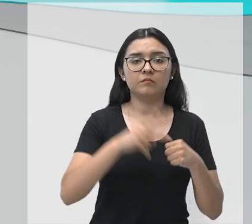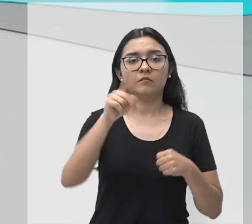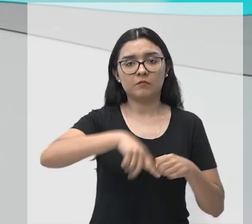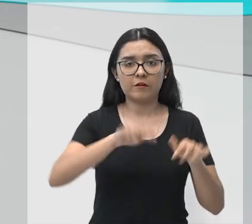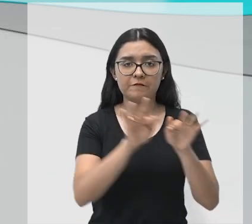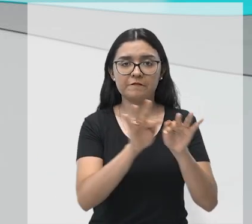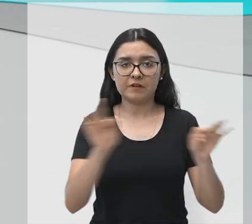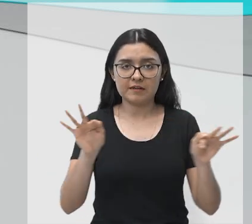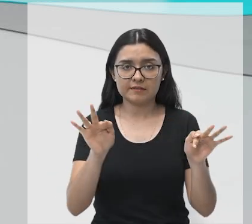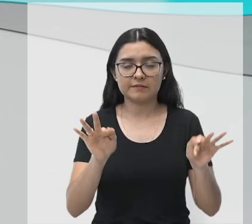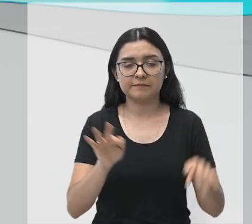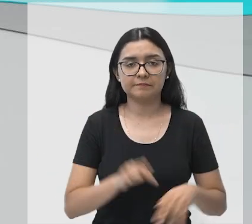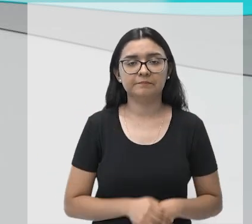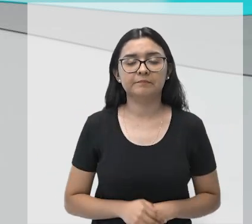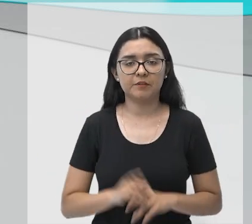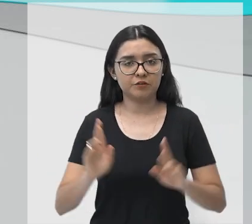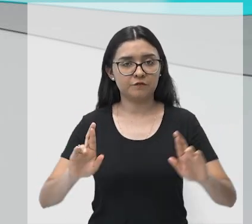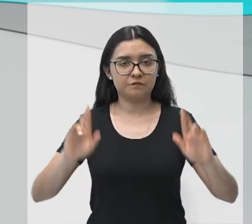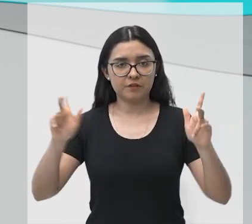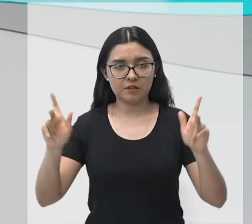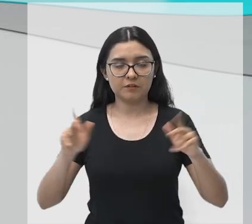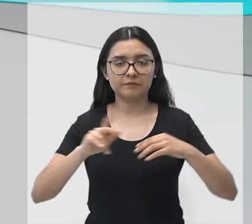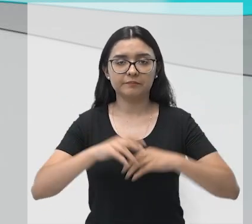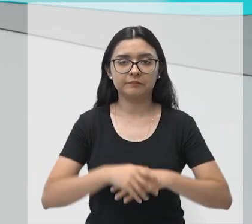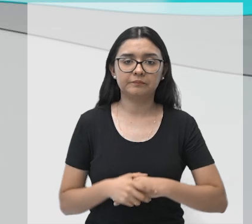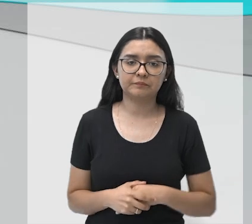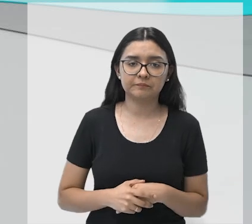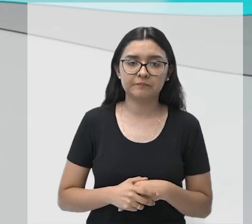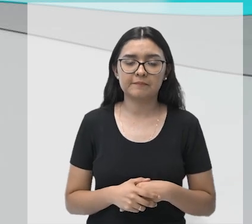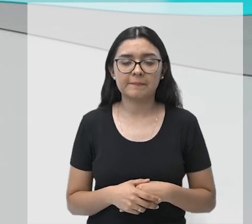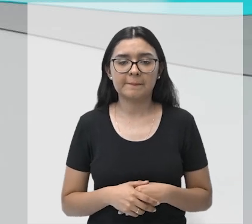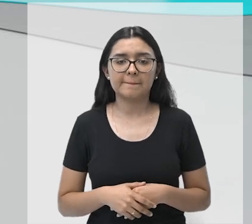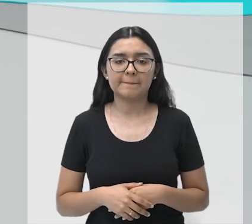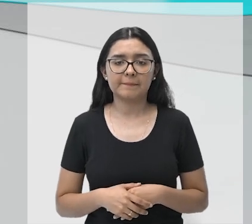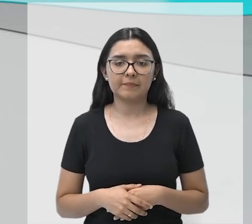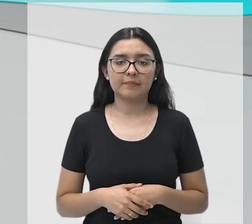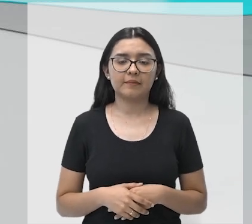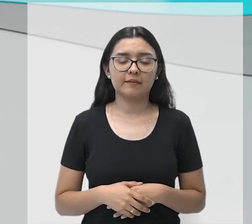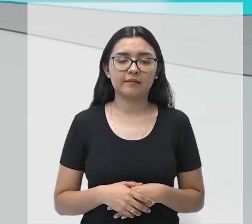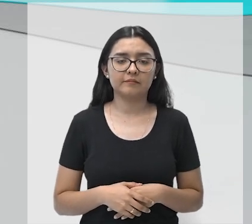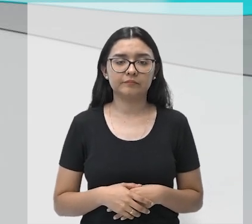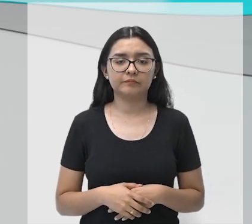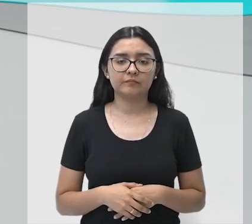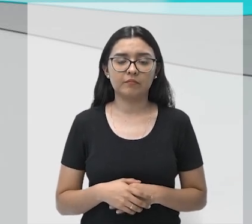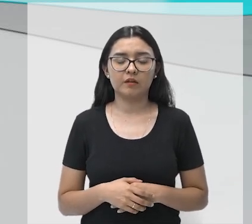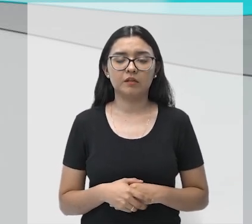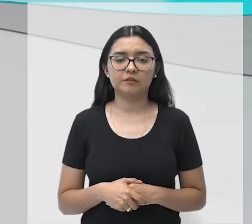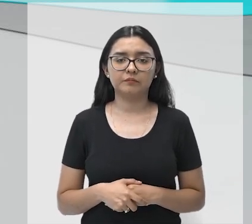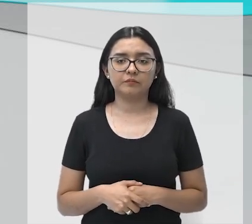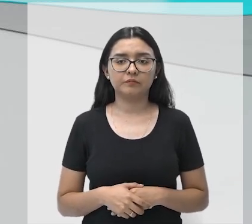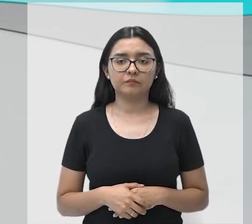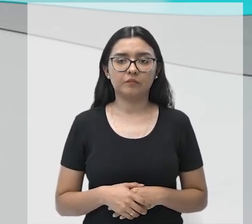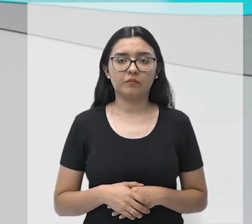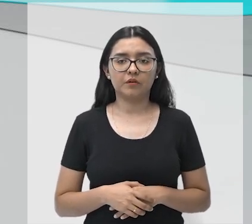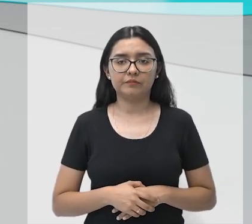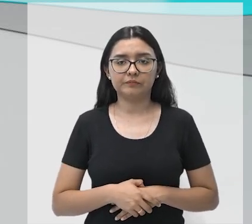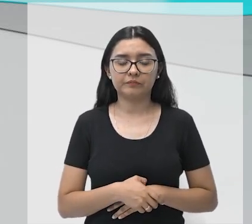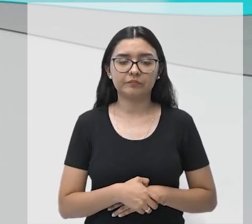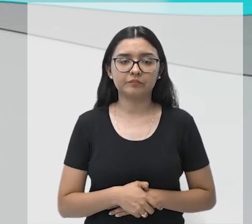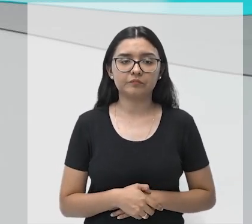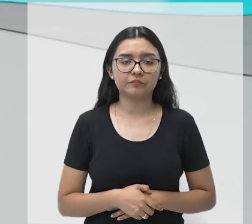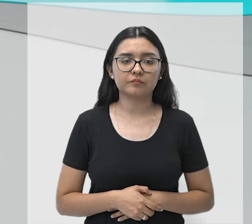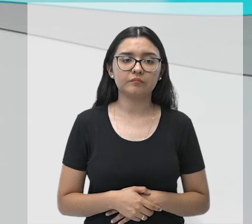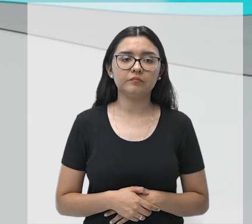estou falando de uma frase, tá bom? Então, é um componente de uma sentença. As it describe what the subject is doing,